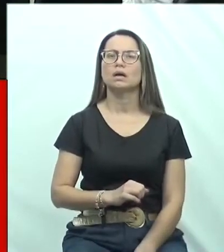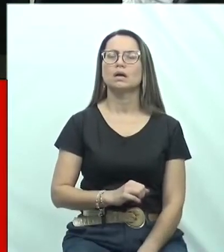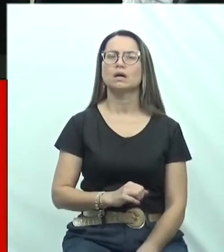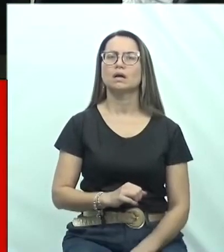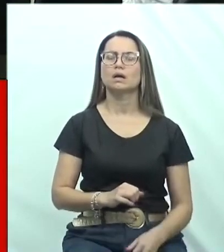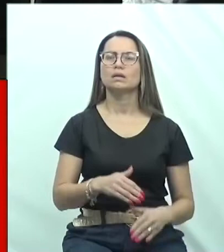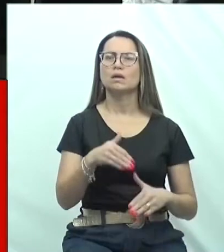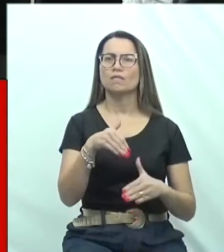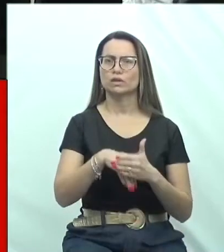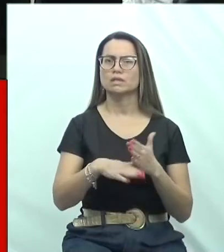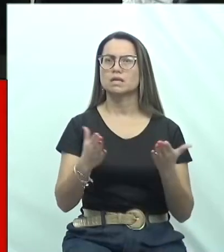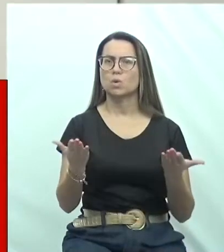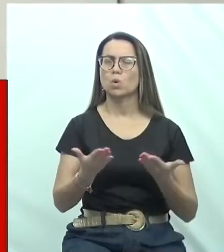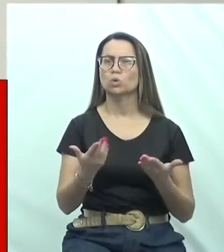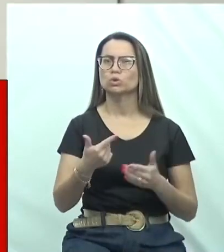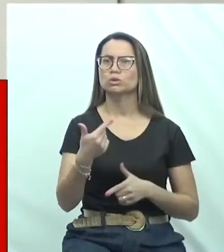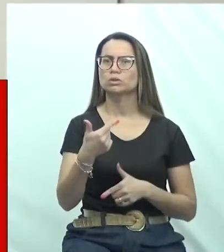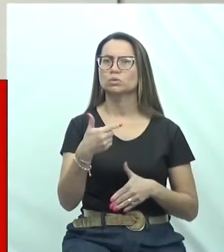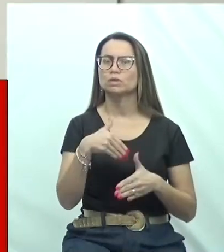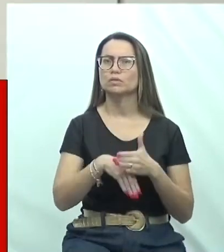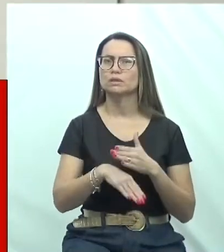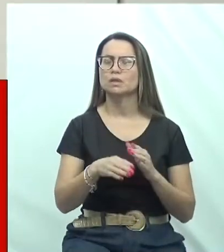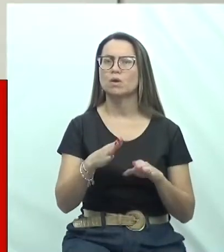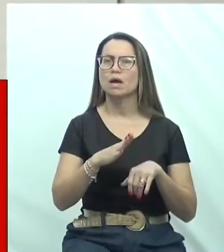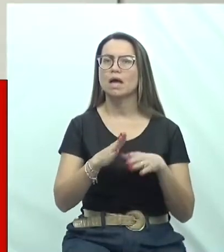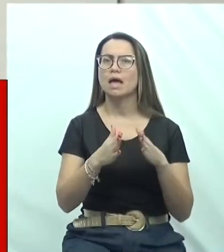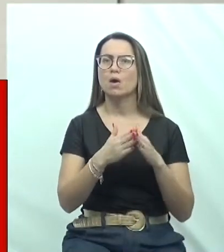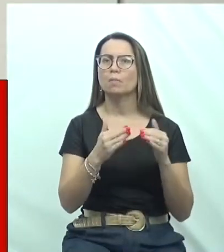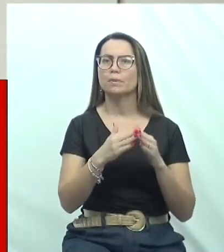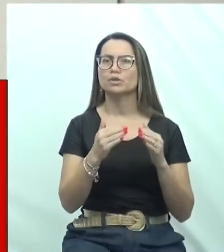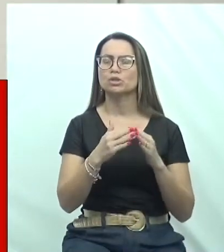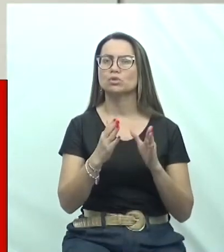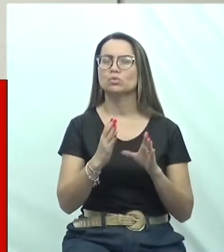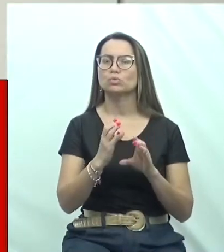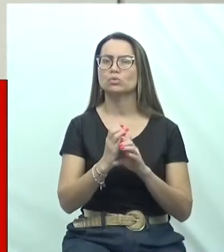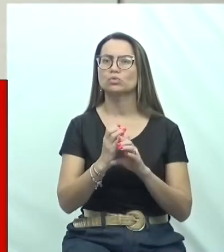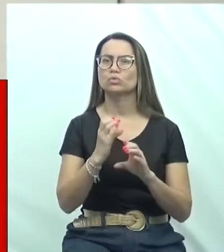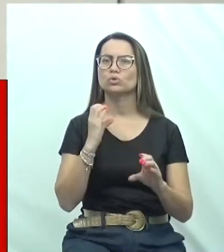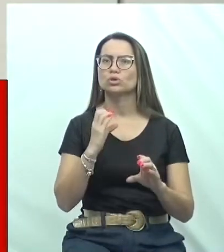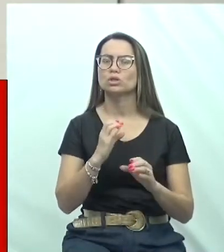passando pela segunda. É a contratação do engenheiro para o setor de...